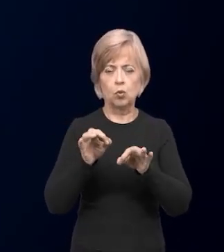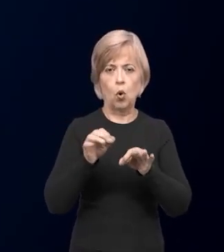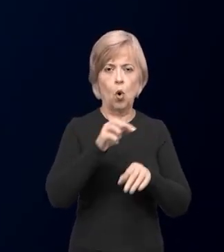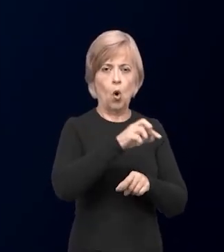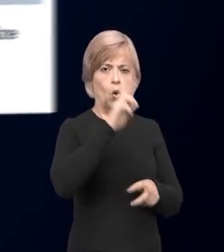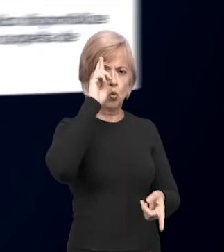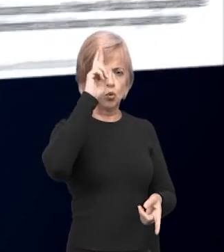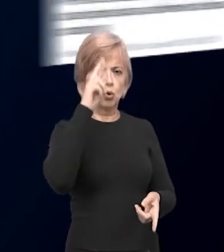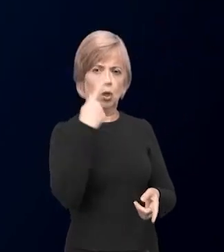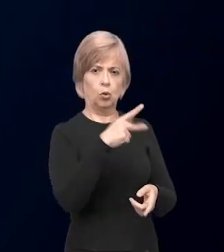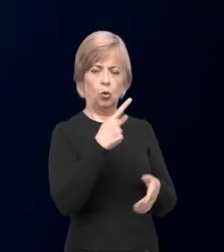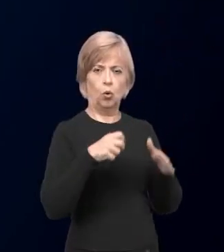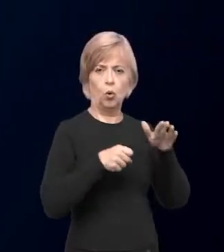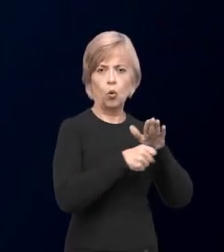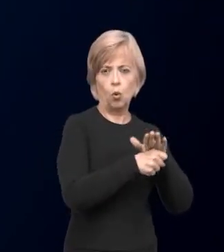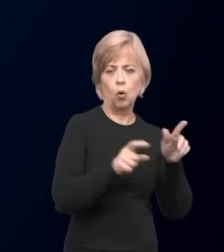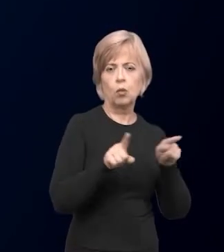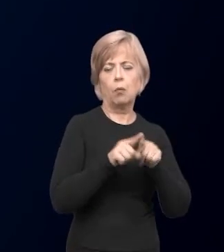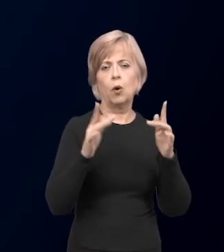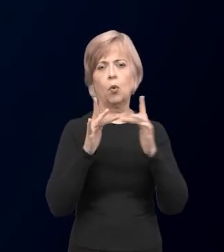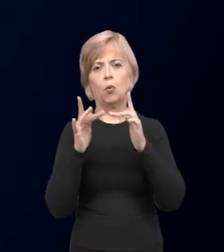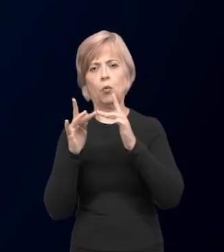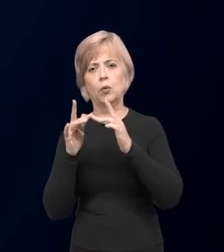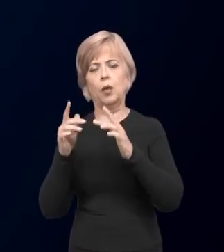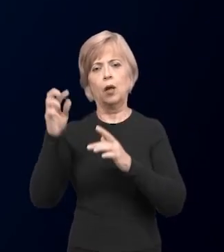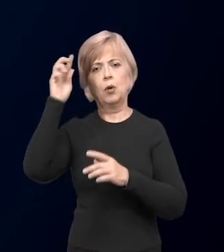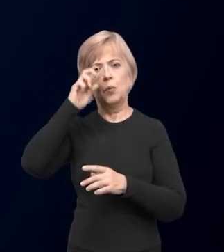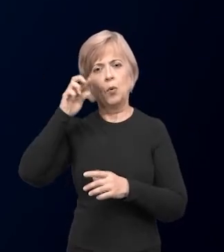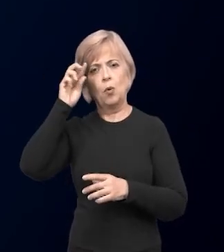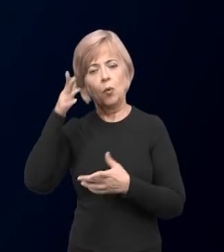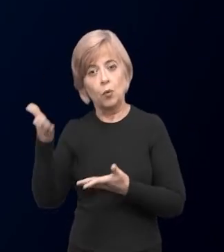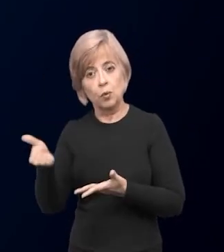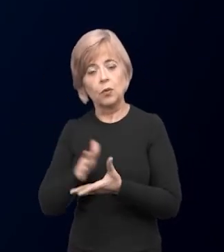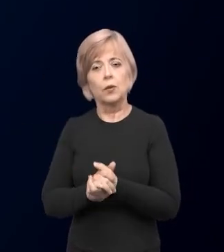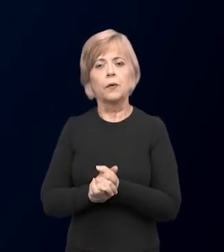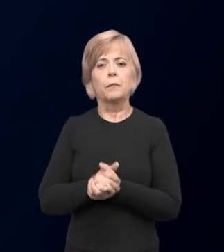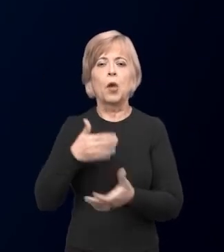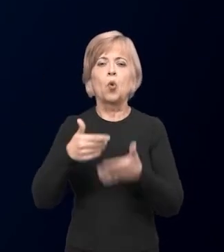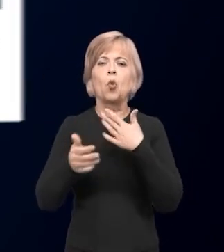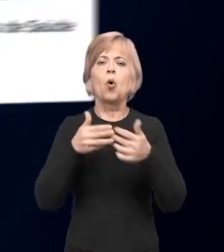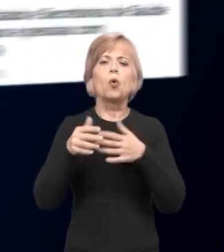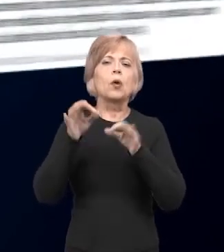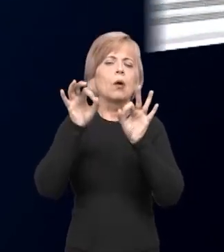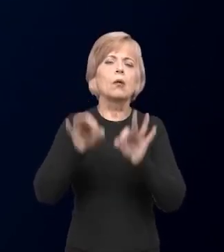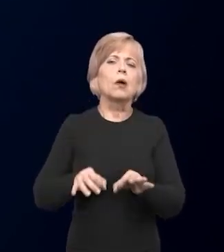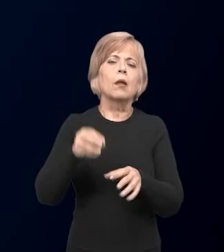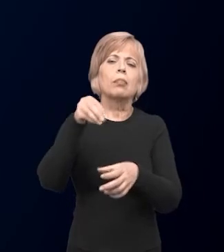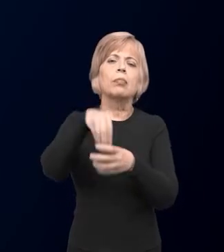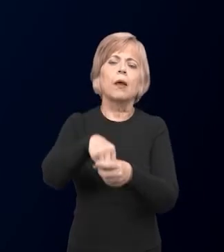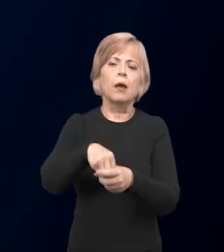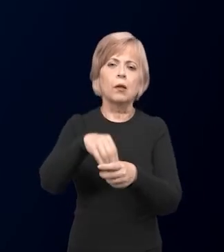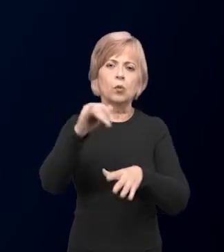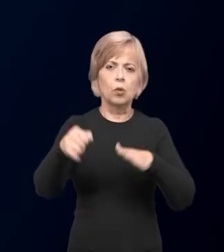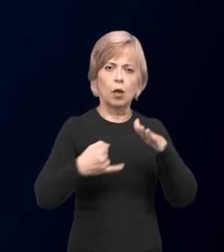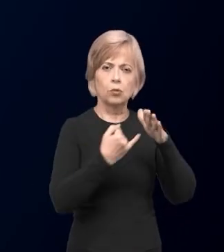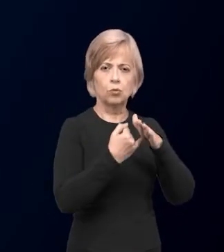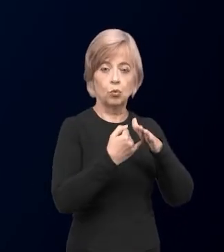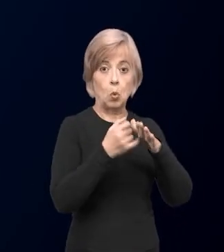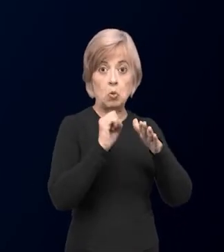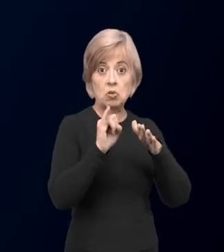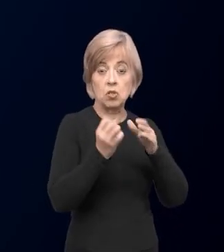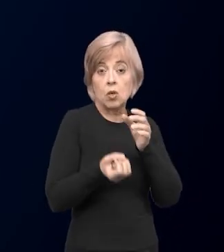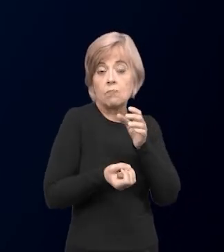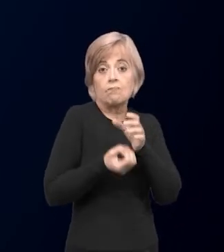gestores e com os promotores para que tivessem atenção especial, tratassem qualquer caso dentro dessa instituição como um caso de